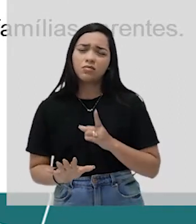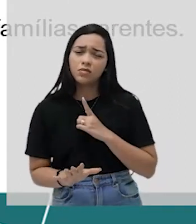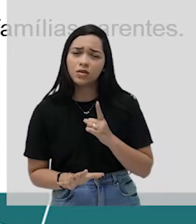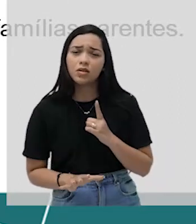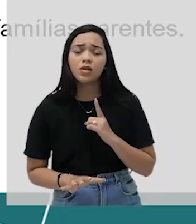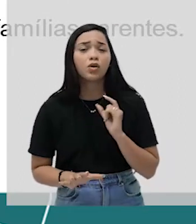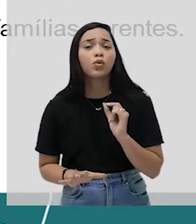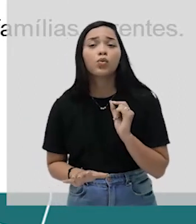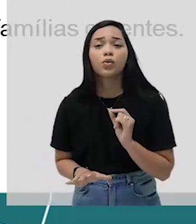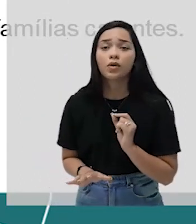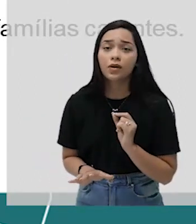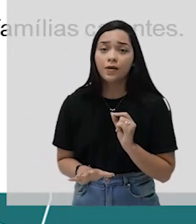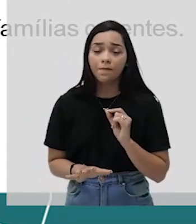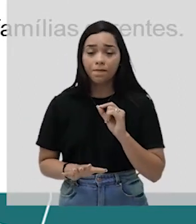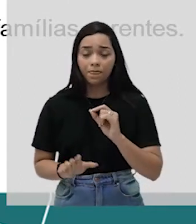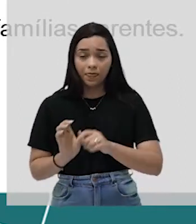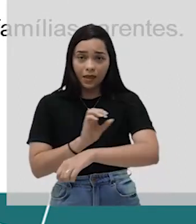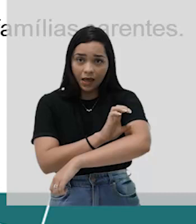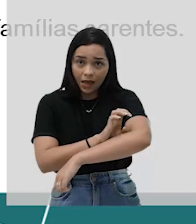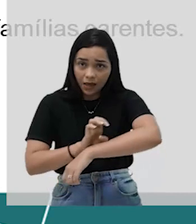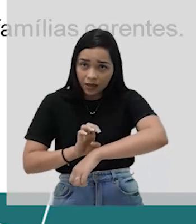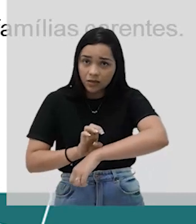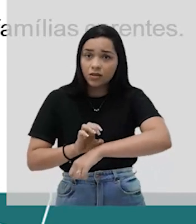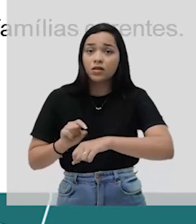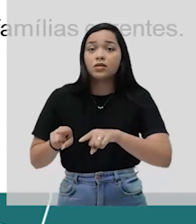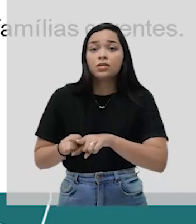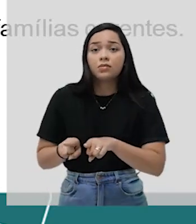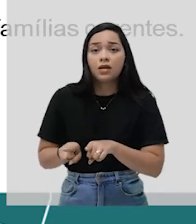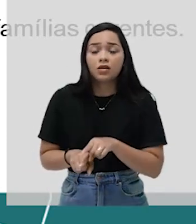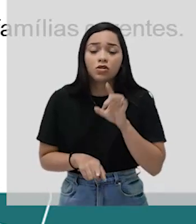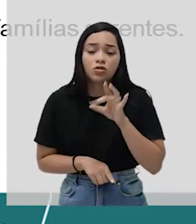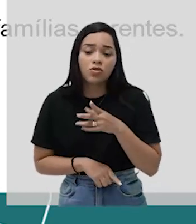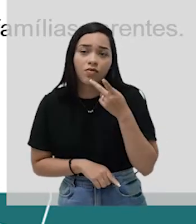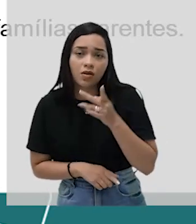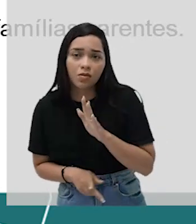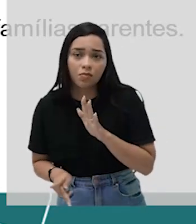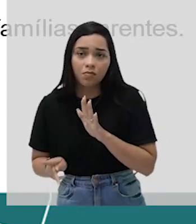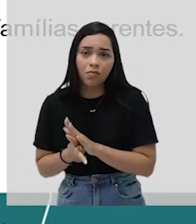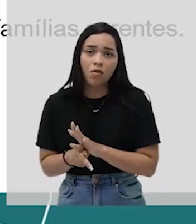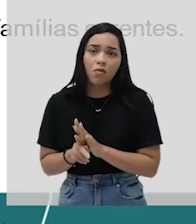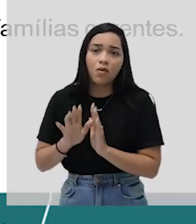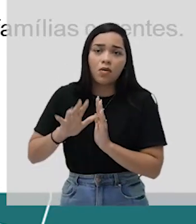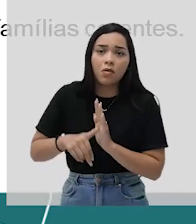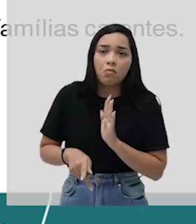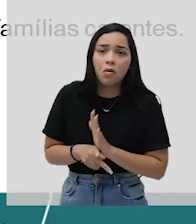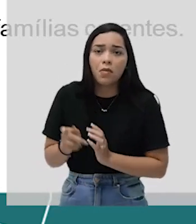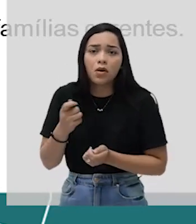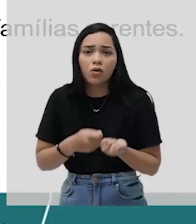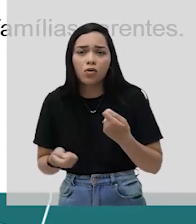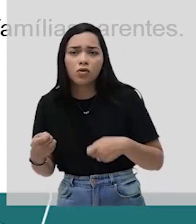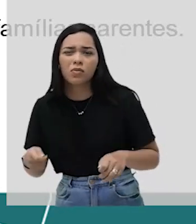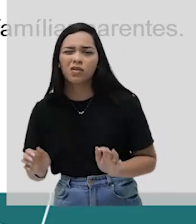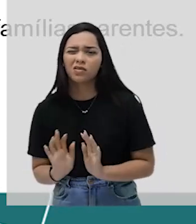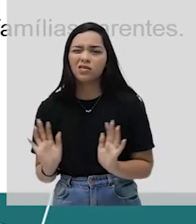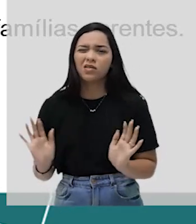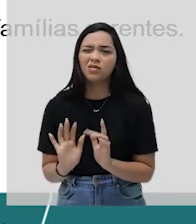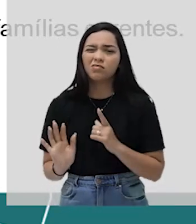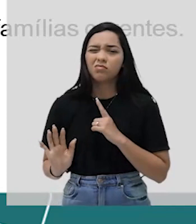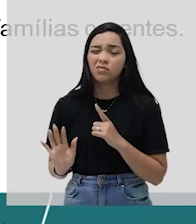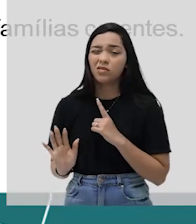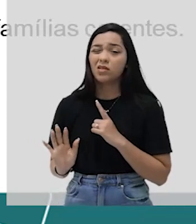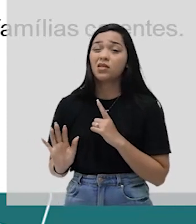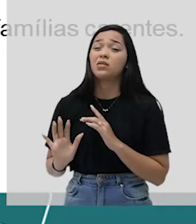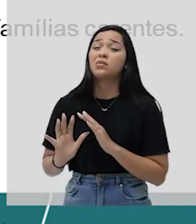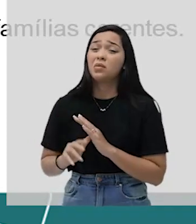de uma corrupção ética. Aqui não está se falando apenas de uma corrupção econômica. Aqui se fala de uma